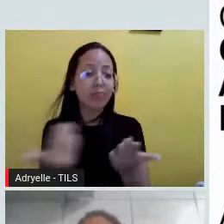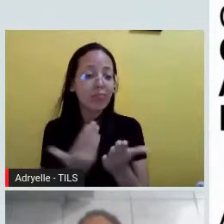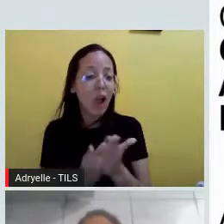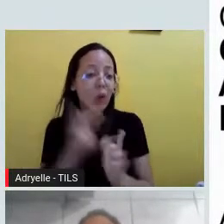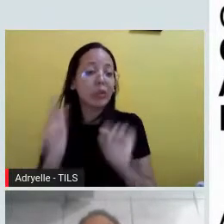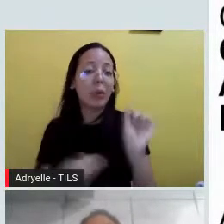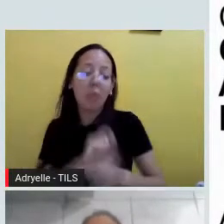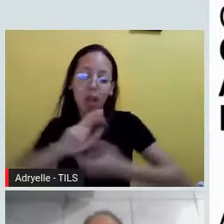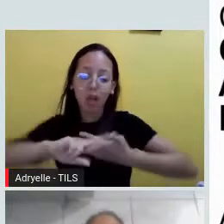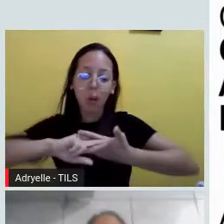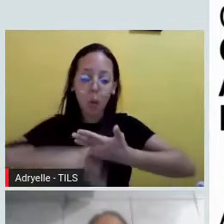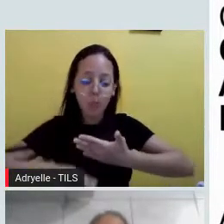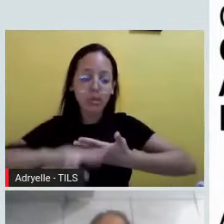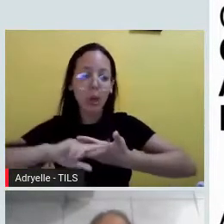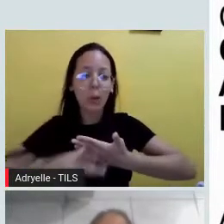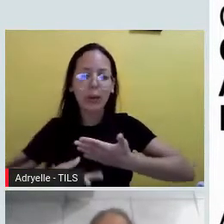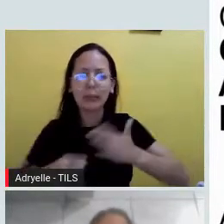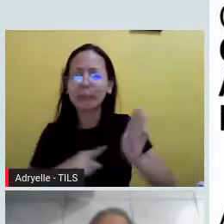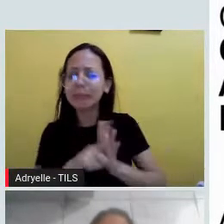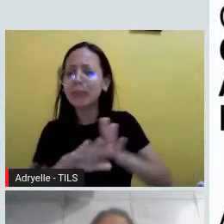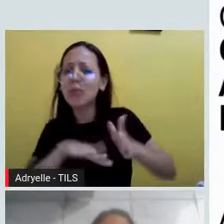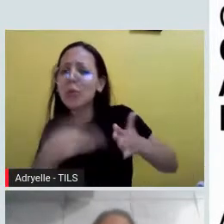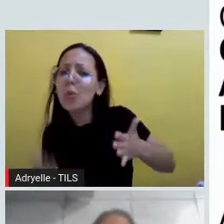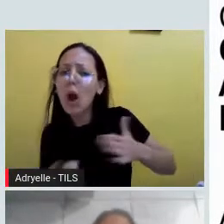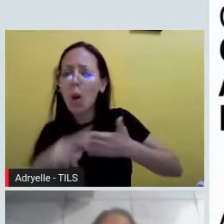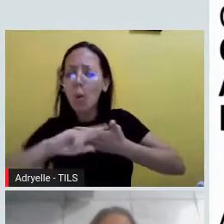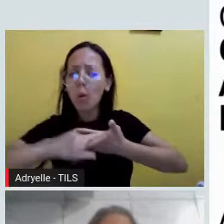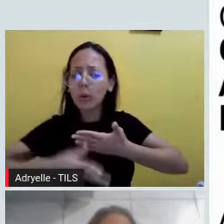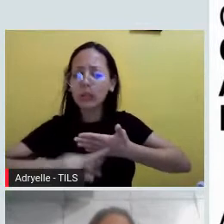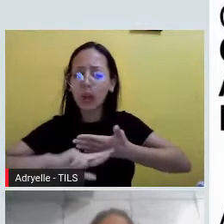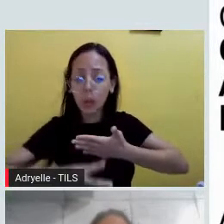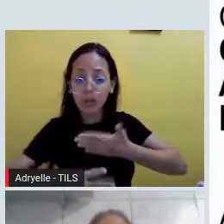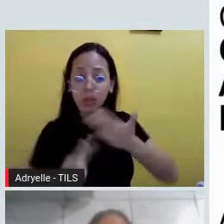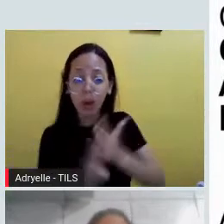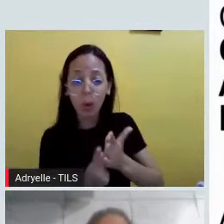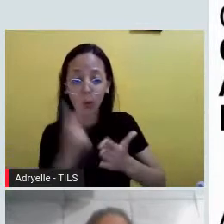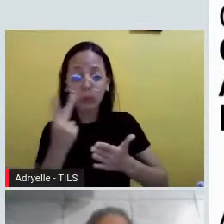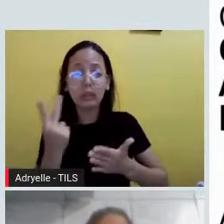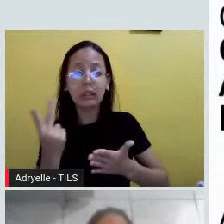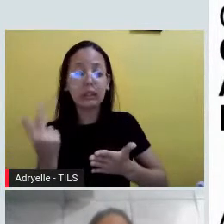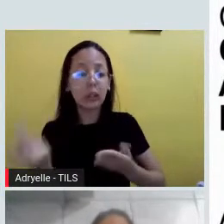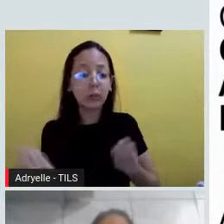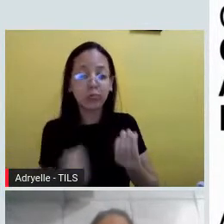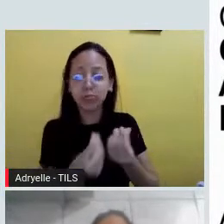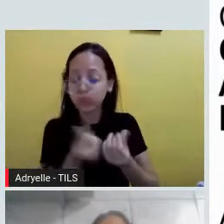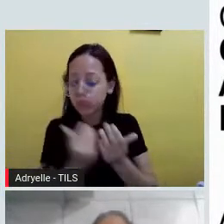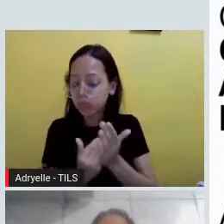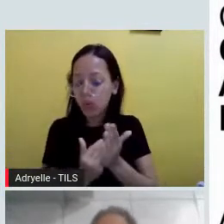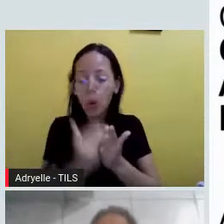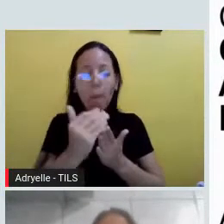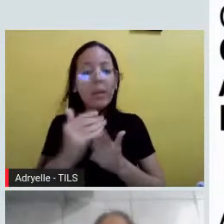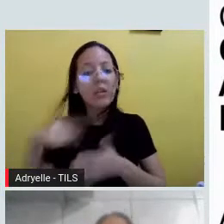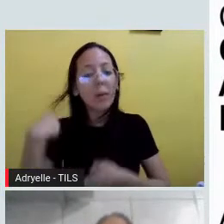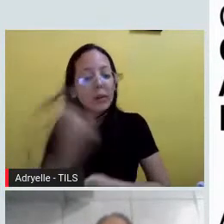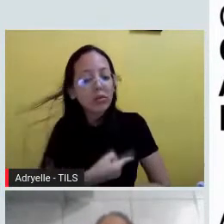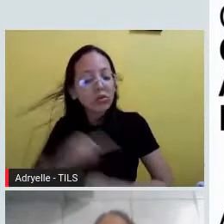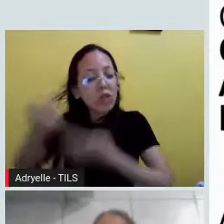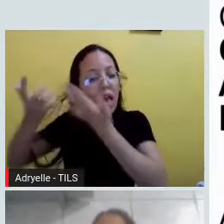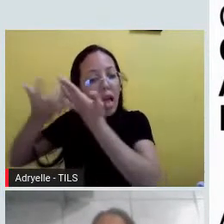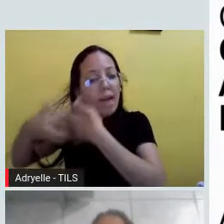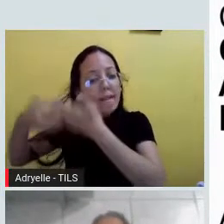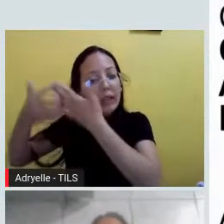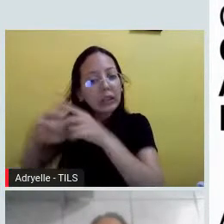consequências. E que consequências foram essas que deram esse start para refletir sobre